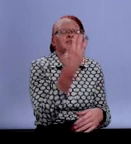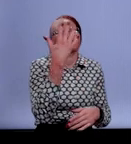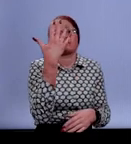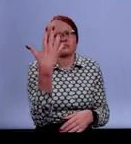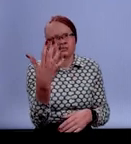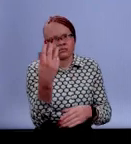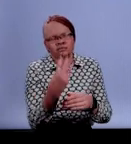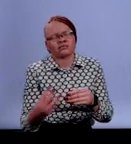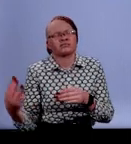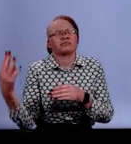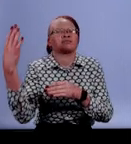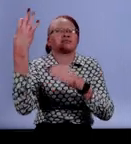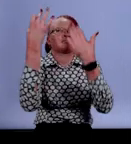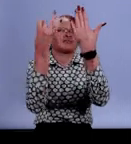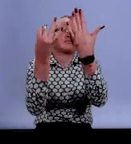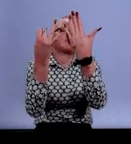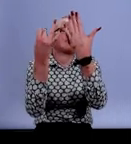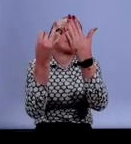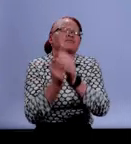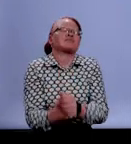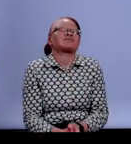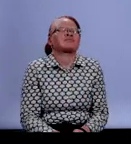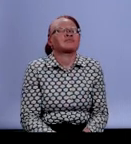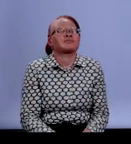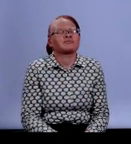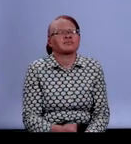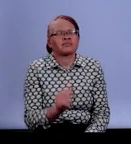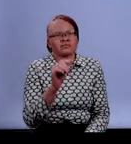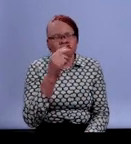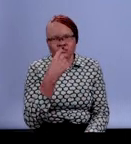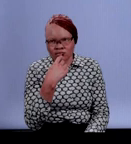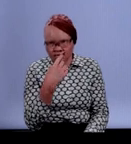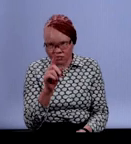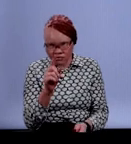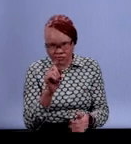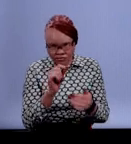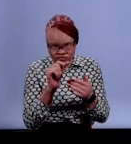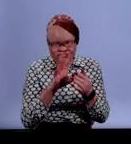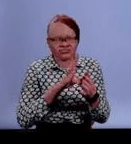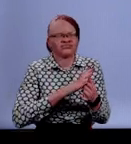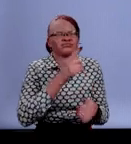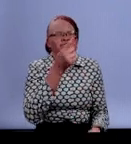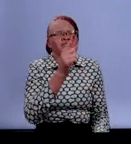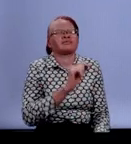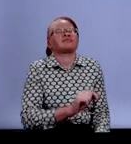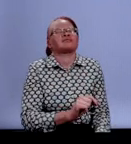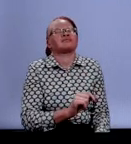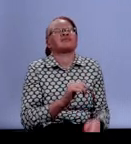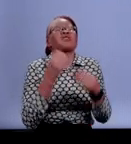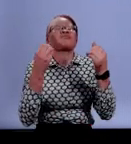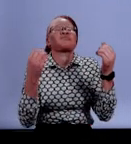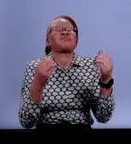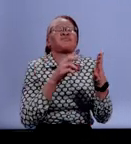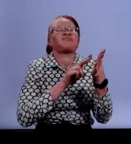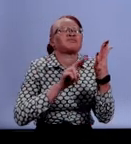35 elevado a 7 Oi Lê as potências Temos esta pertence